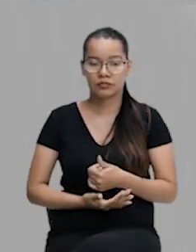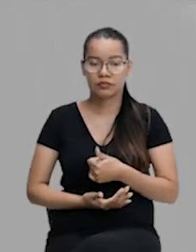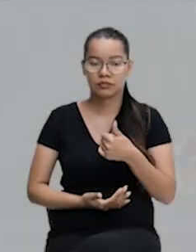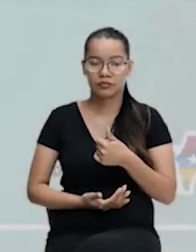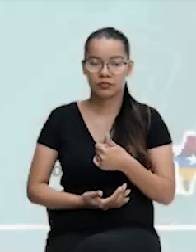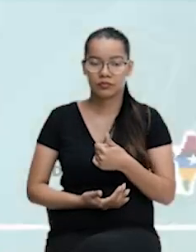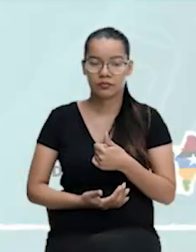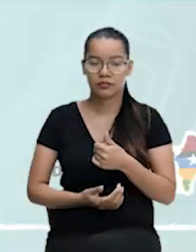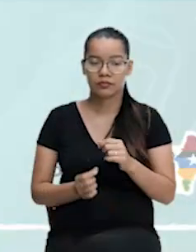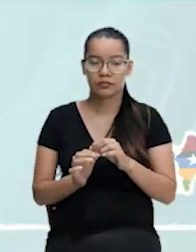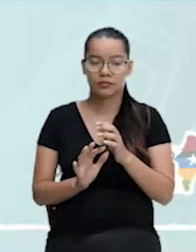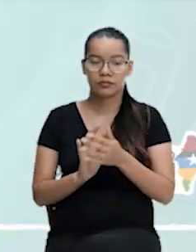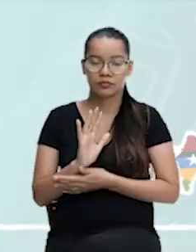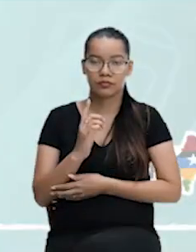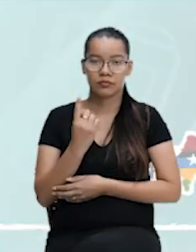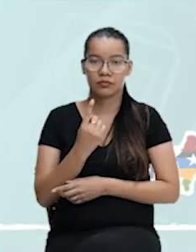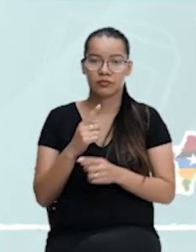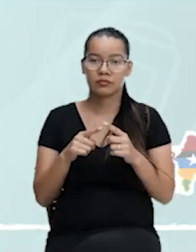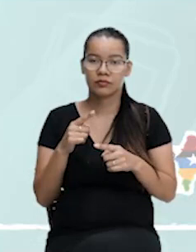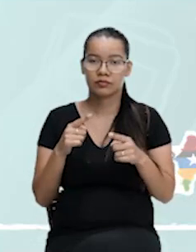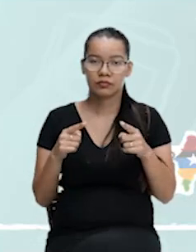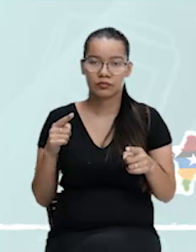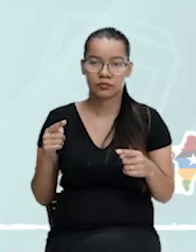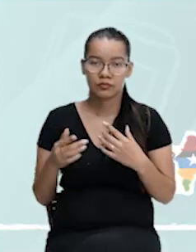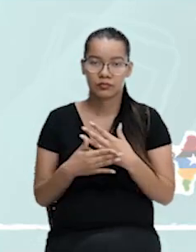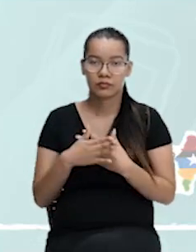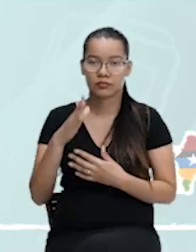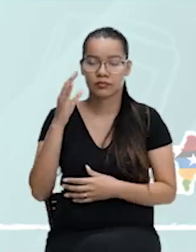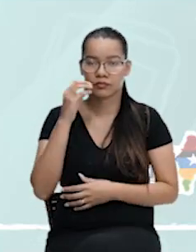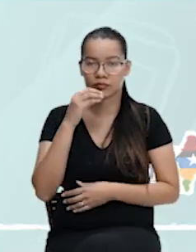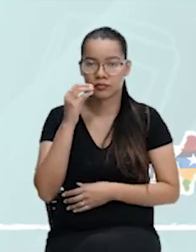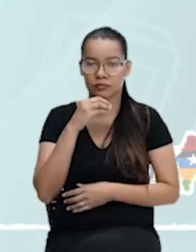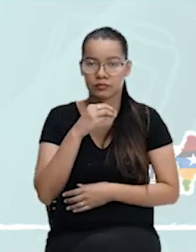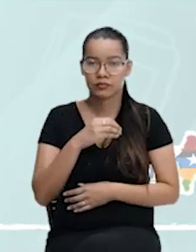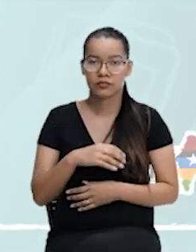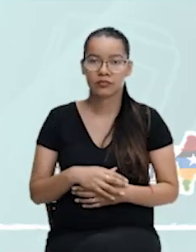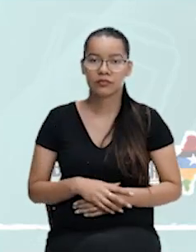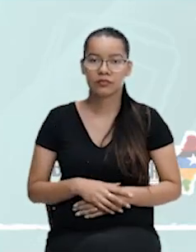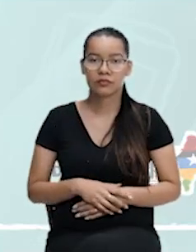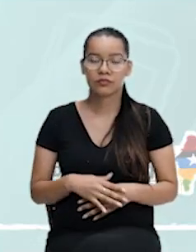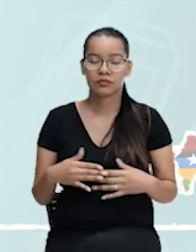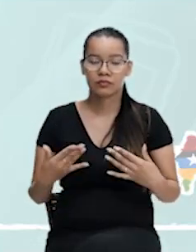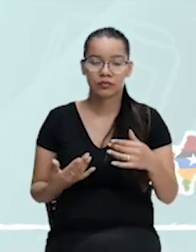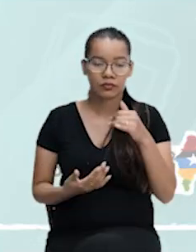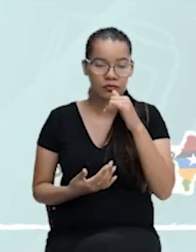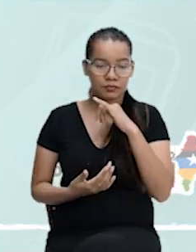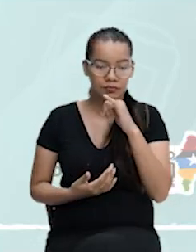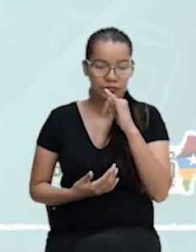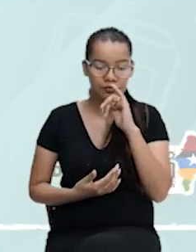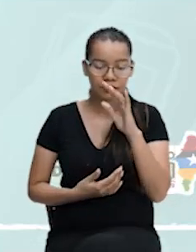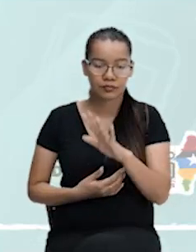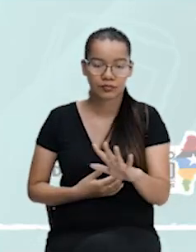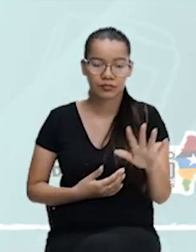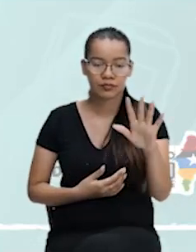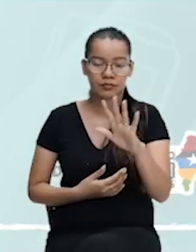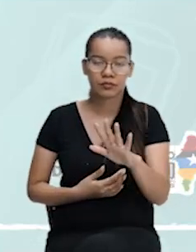condição, formação de um produto mais fraco. Então, como exemplo genérico, olha